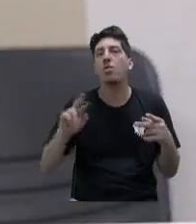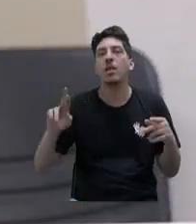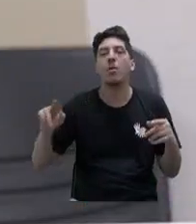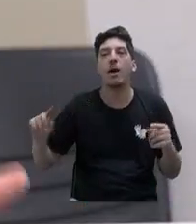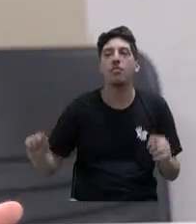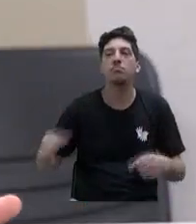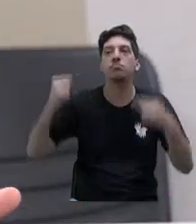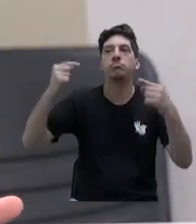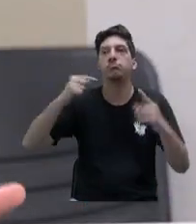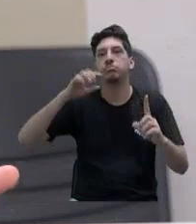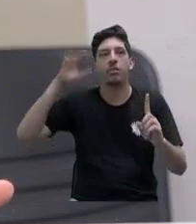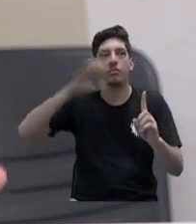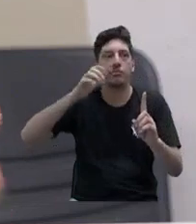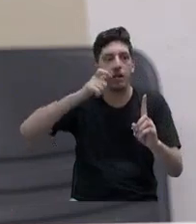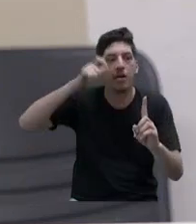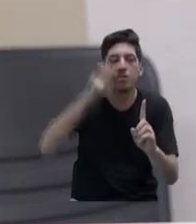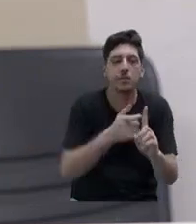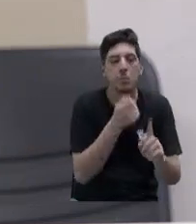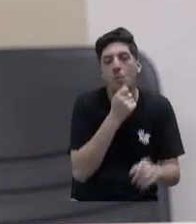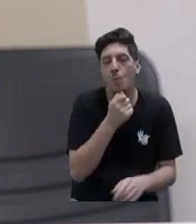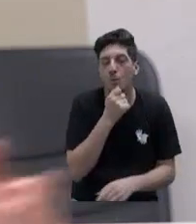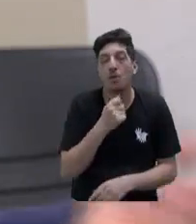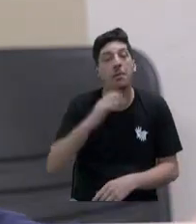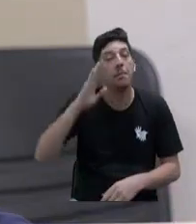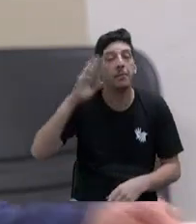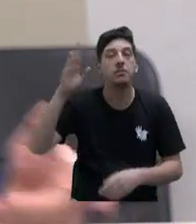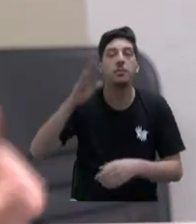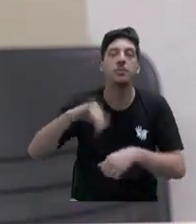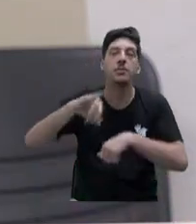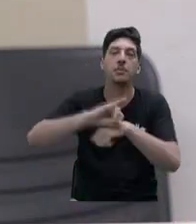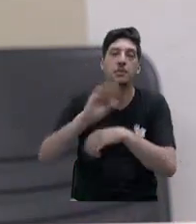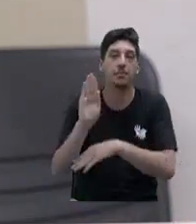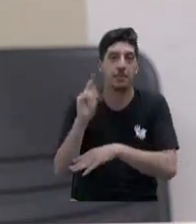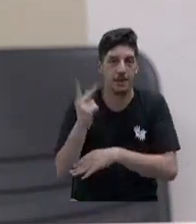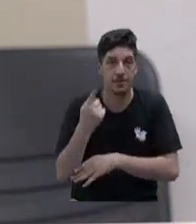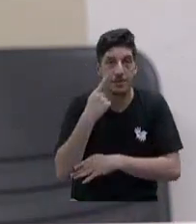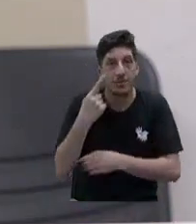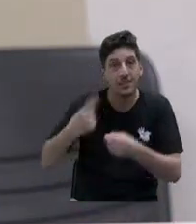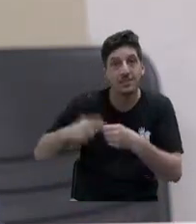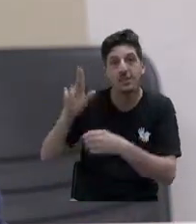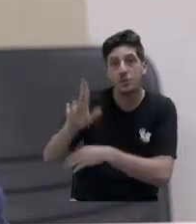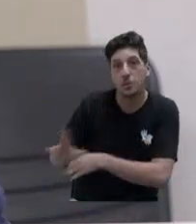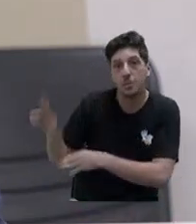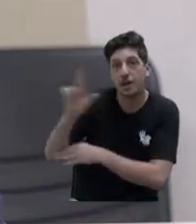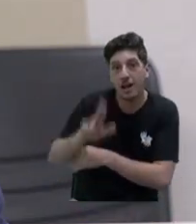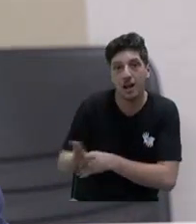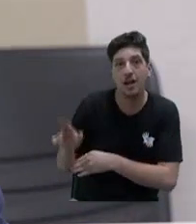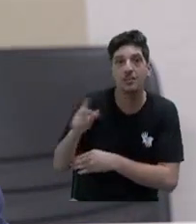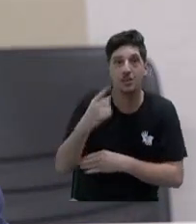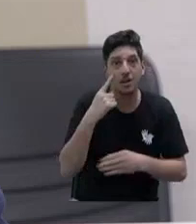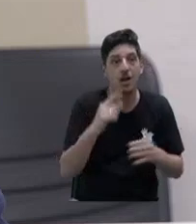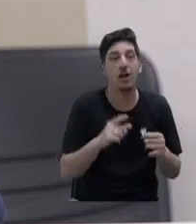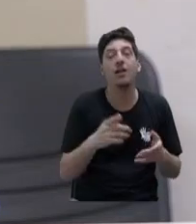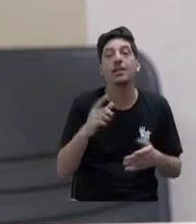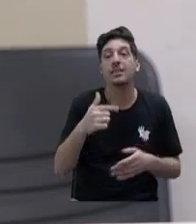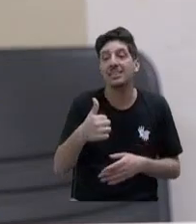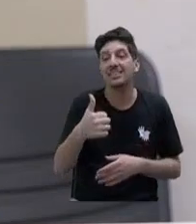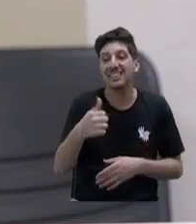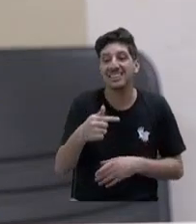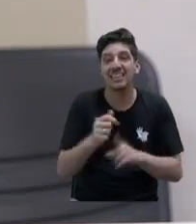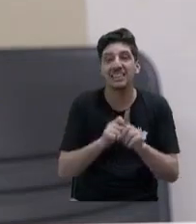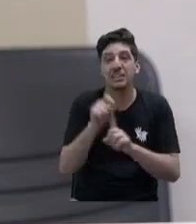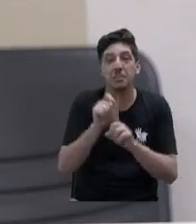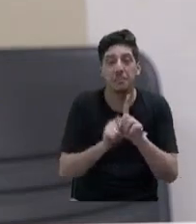capital. É, e no mundo onde, portanto, que Uberlândia, gente, Uberlândia está 17 meses na frente de